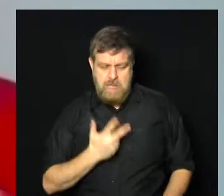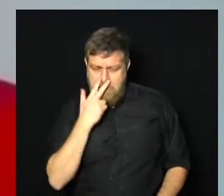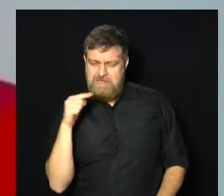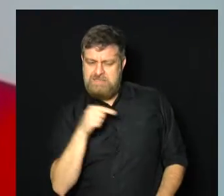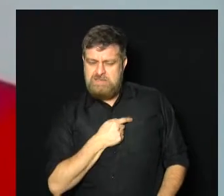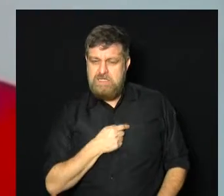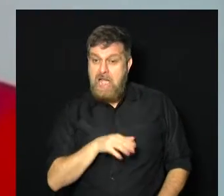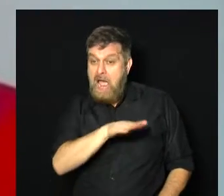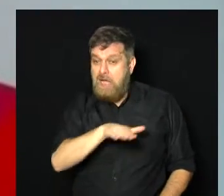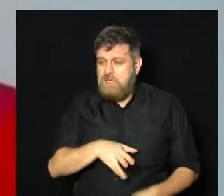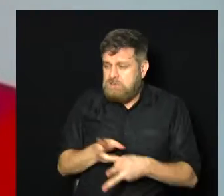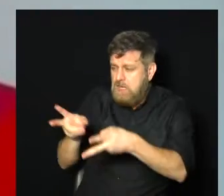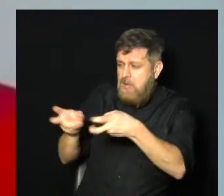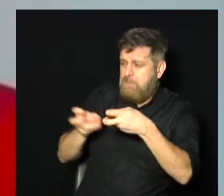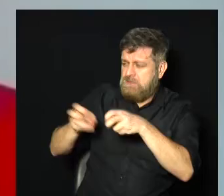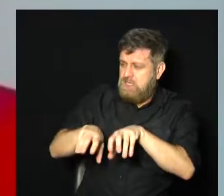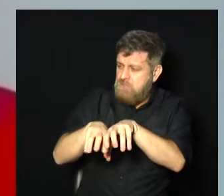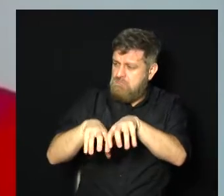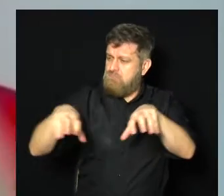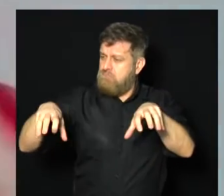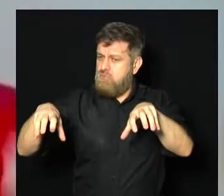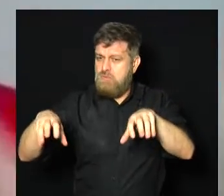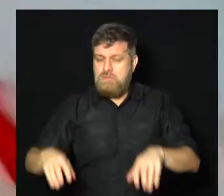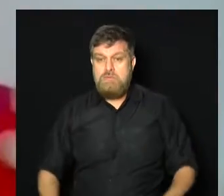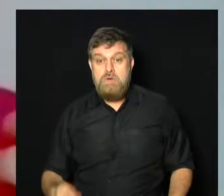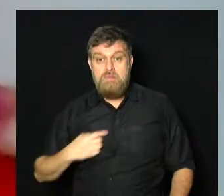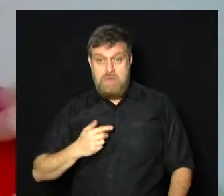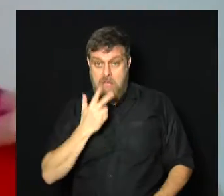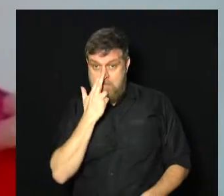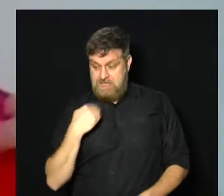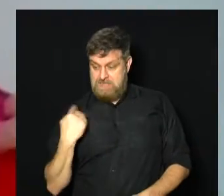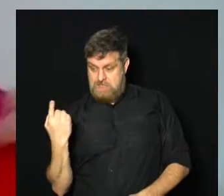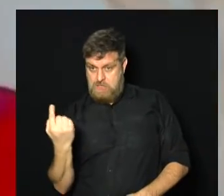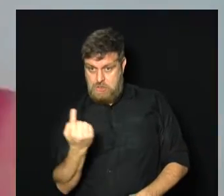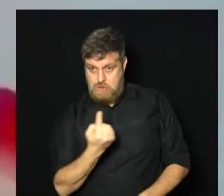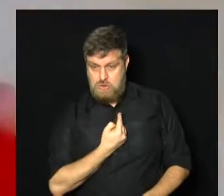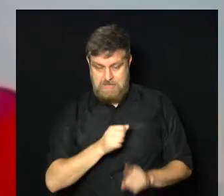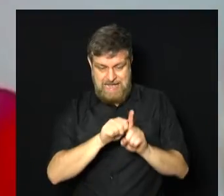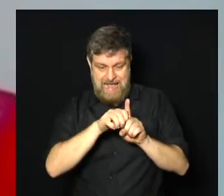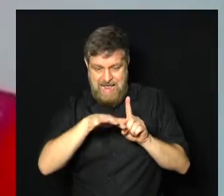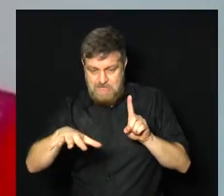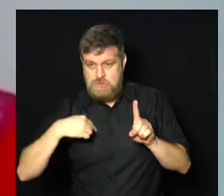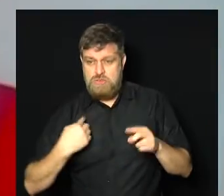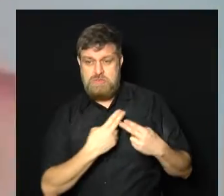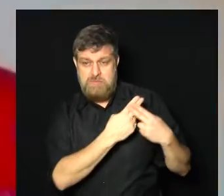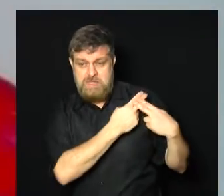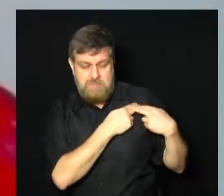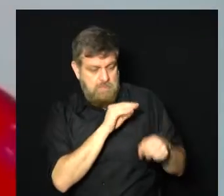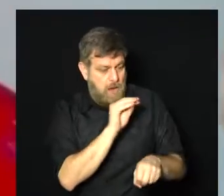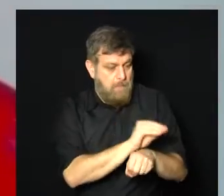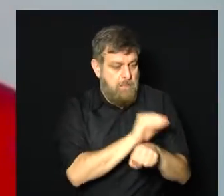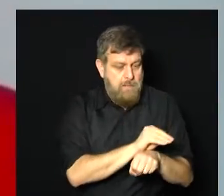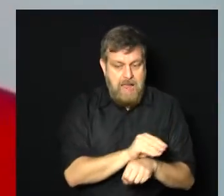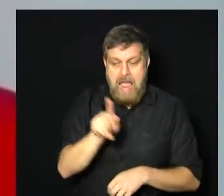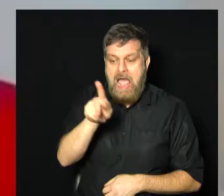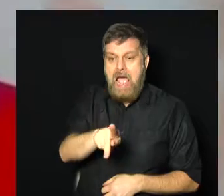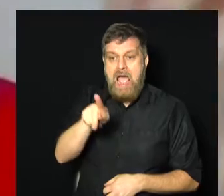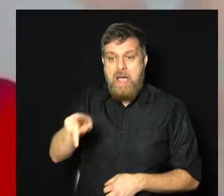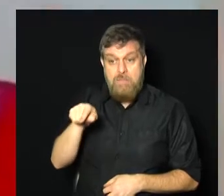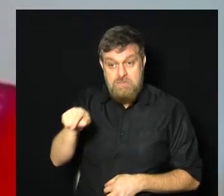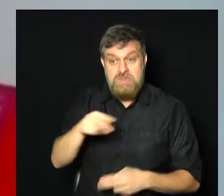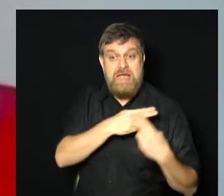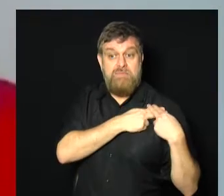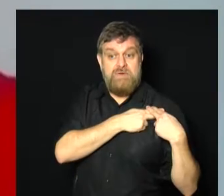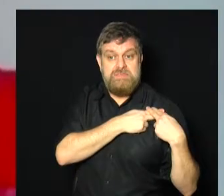nessa separação artificial, né, faz parecer que nós, as agentes, somos responsáveis pelo cuidado e que as professoras são responsáveis